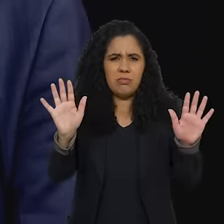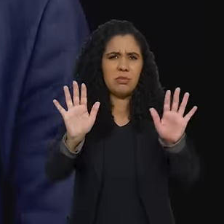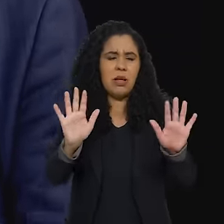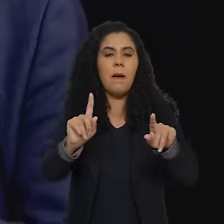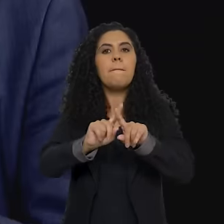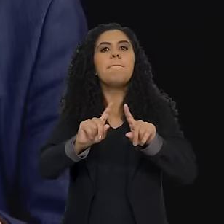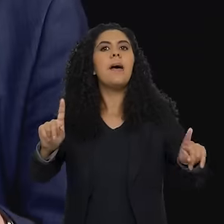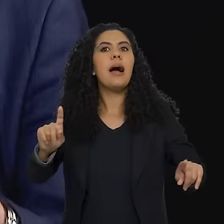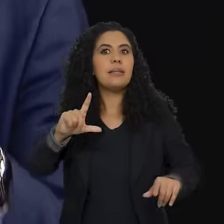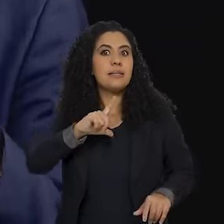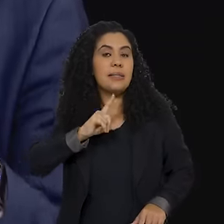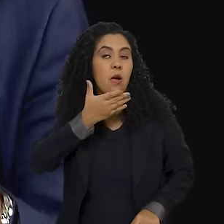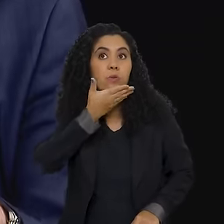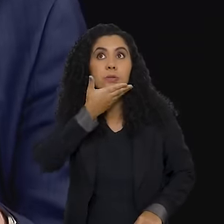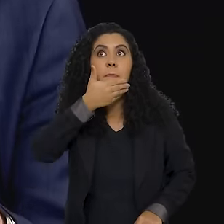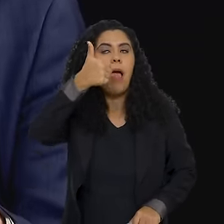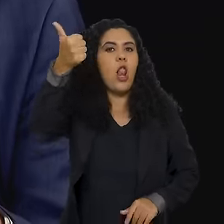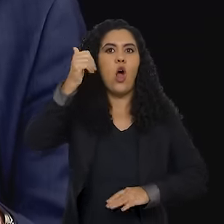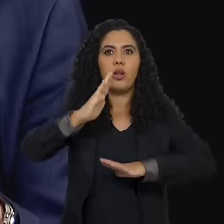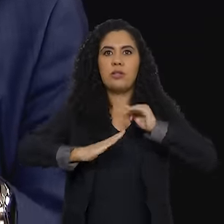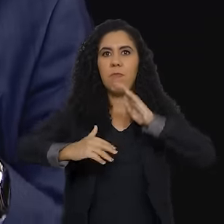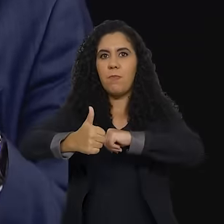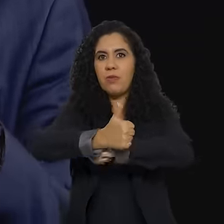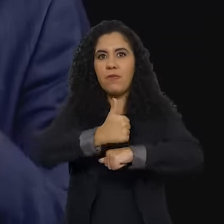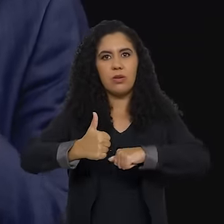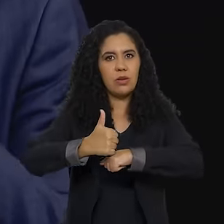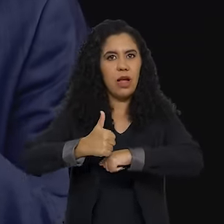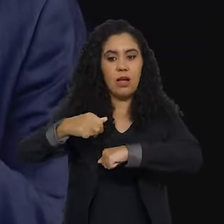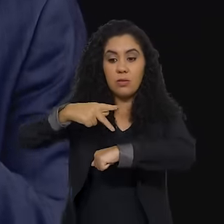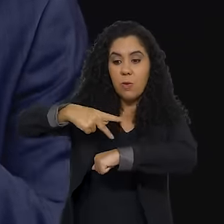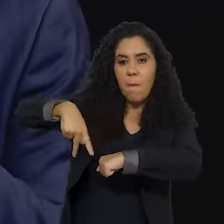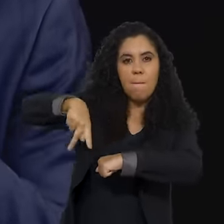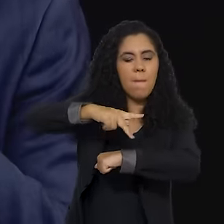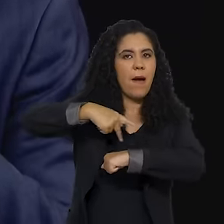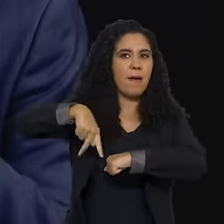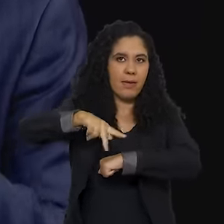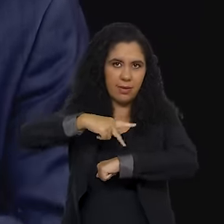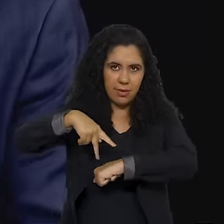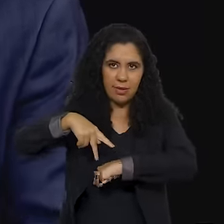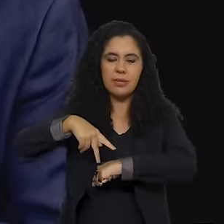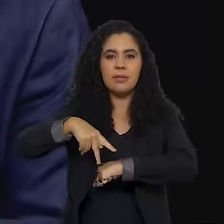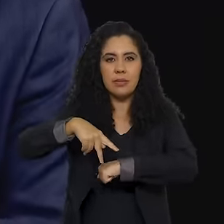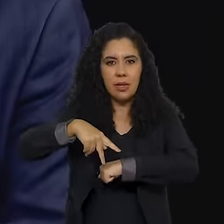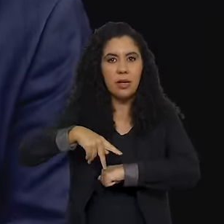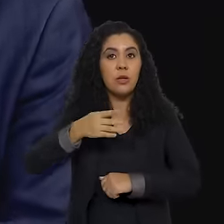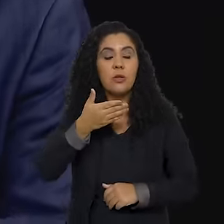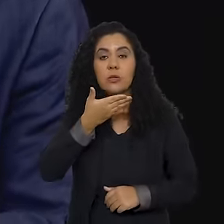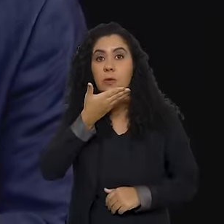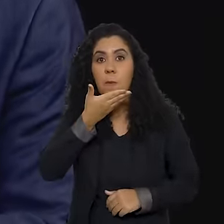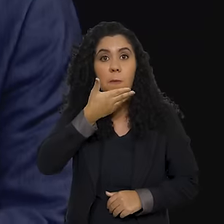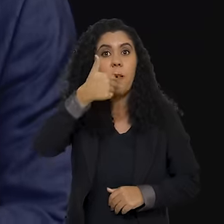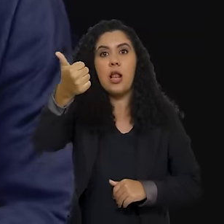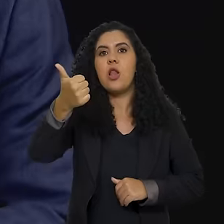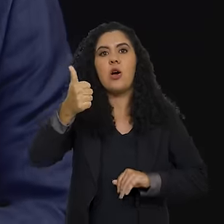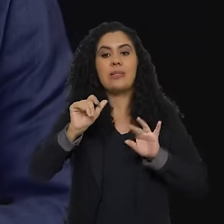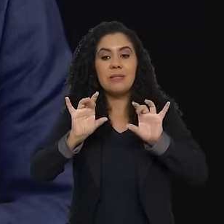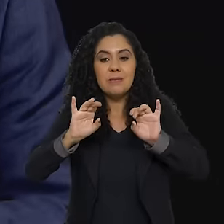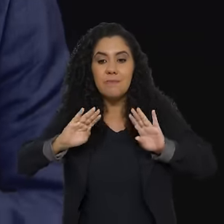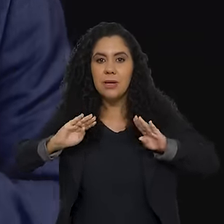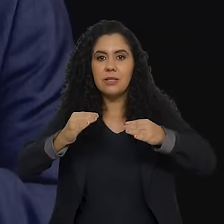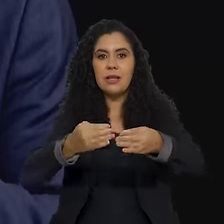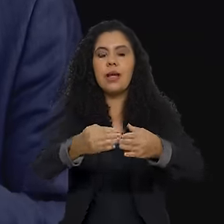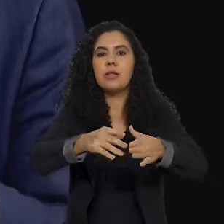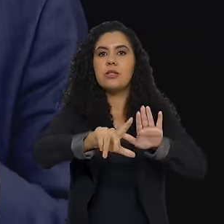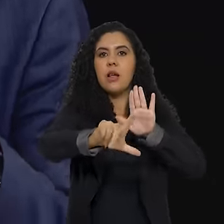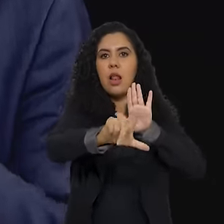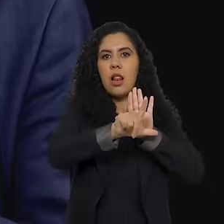arrogância, mas temos os melhores profissionais do país, os maiores especialistas em lei de